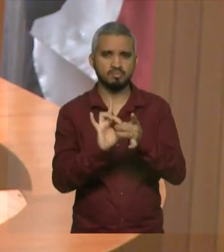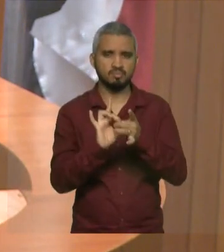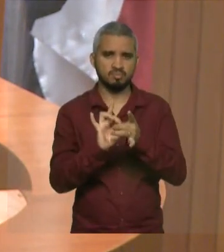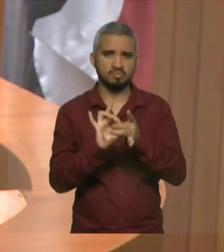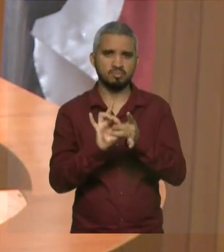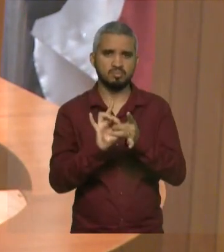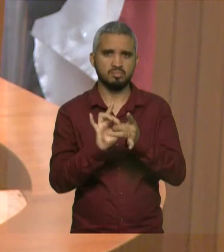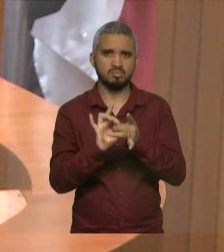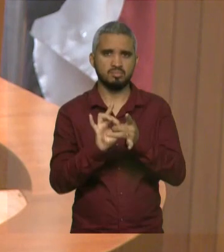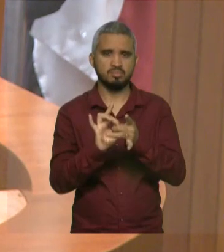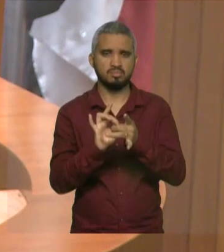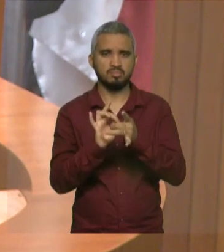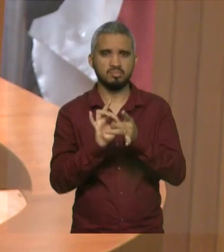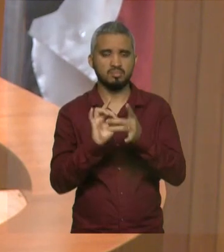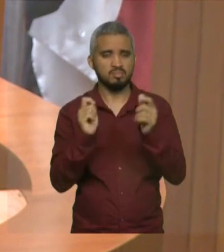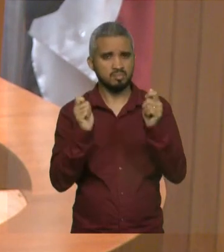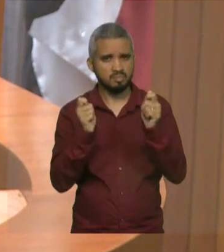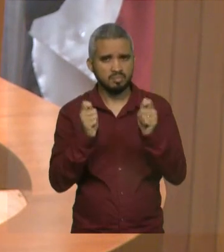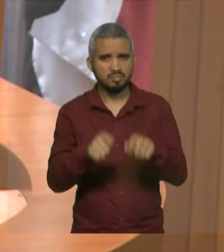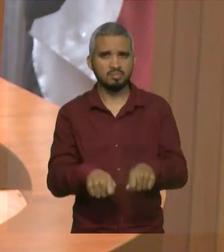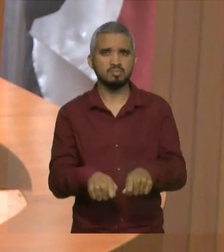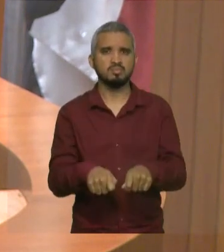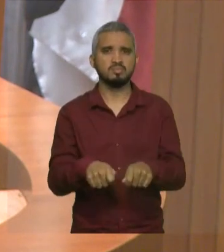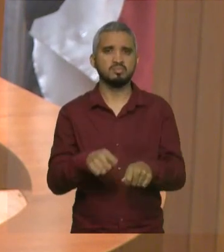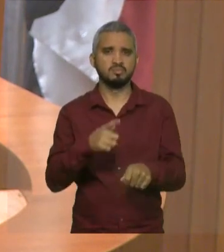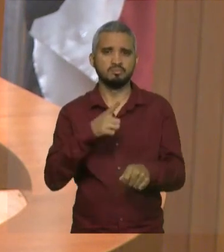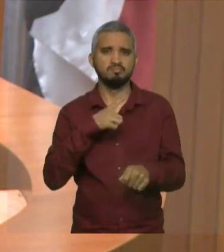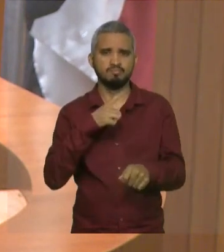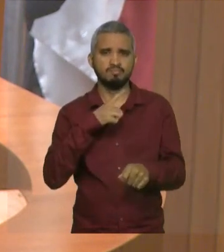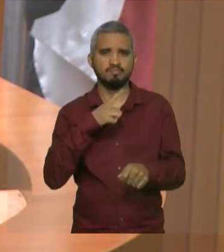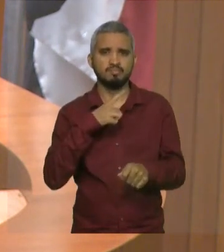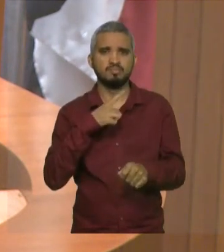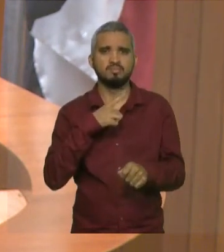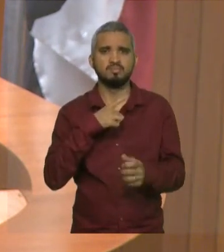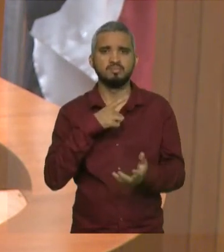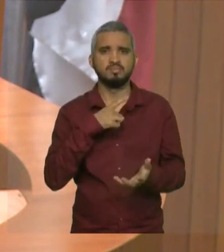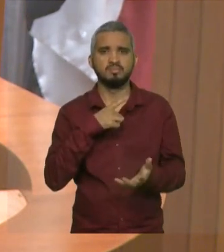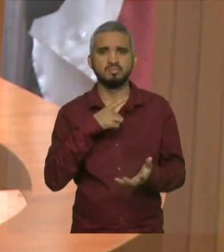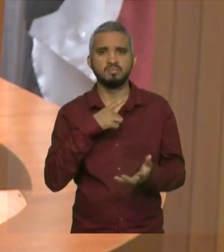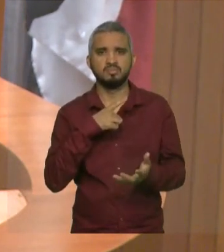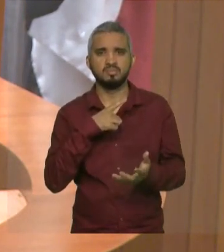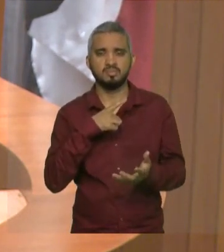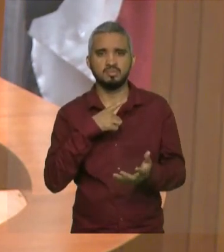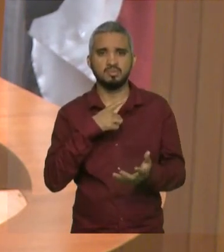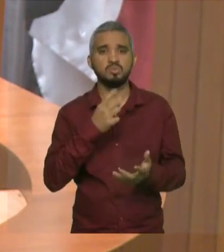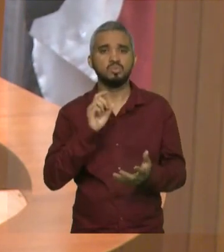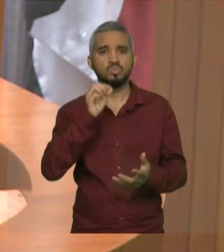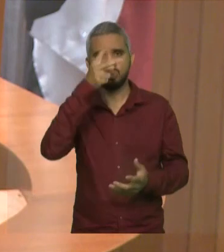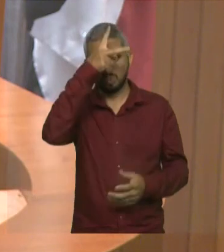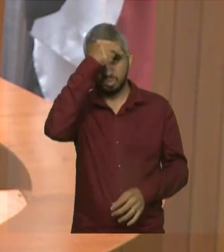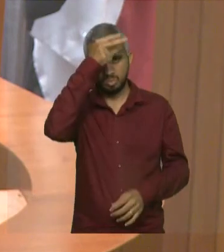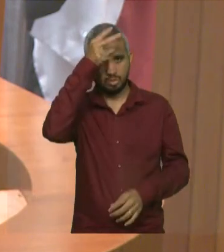possamos verdadeiramente ter também no nosso comando,